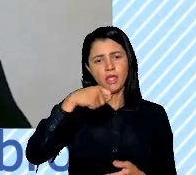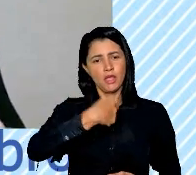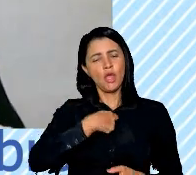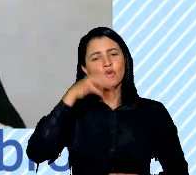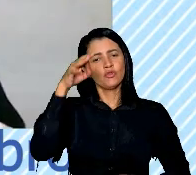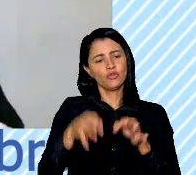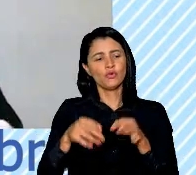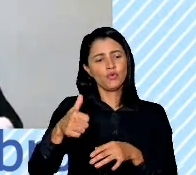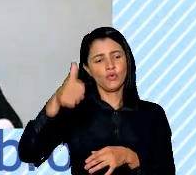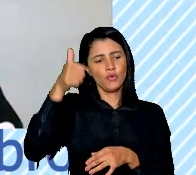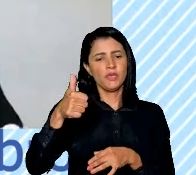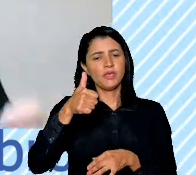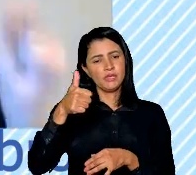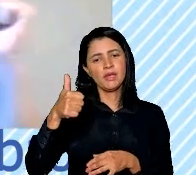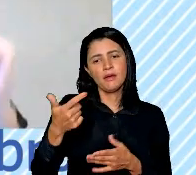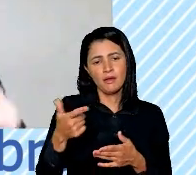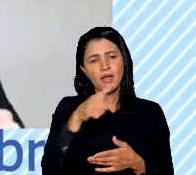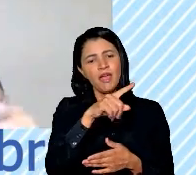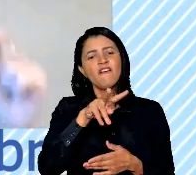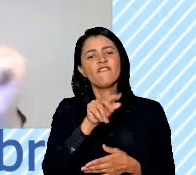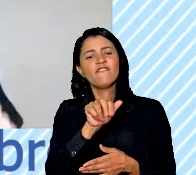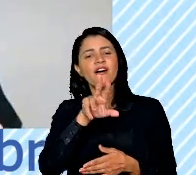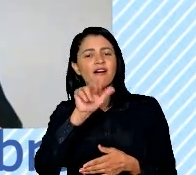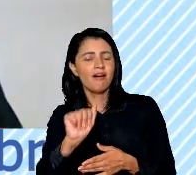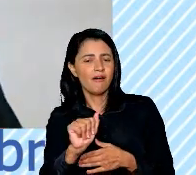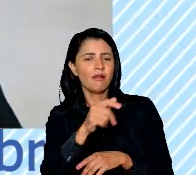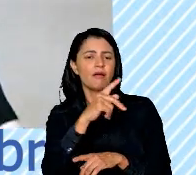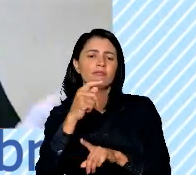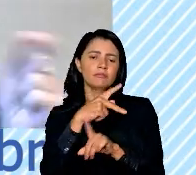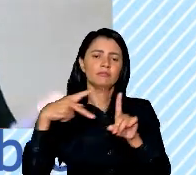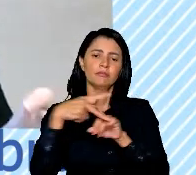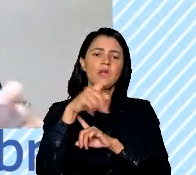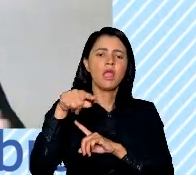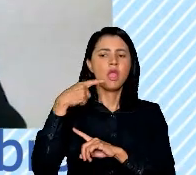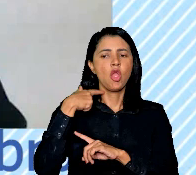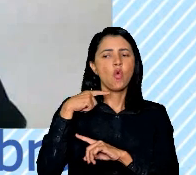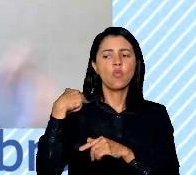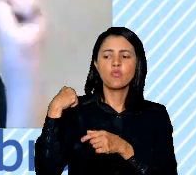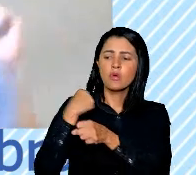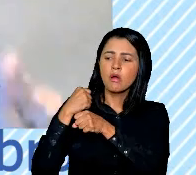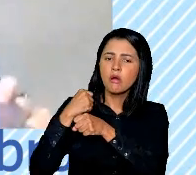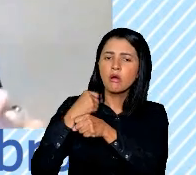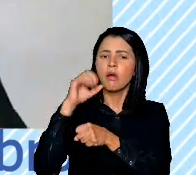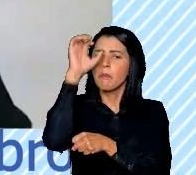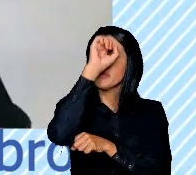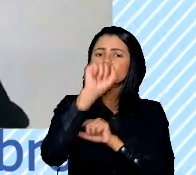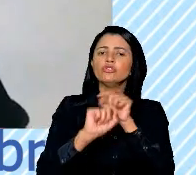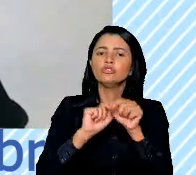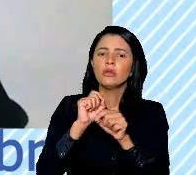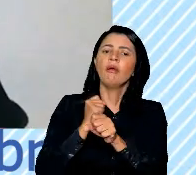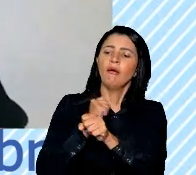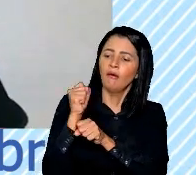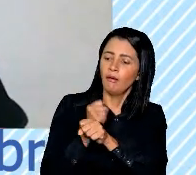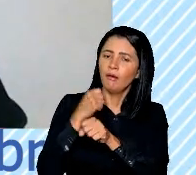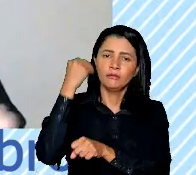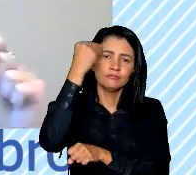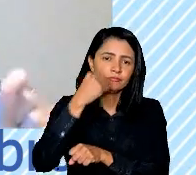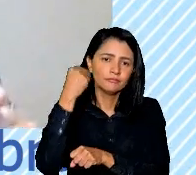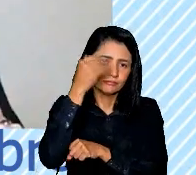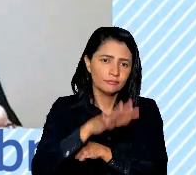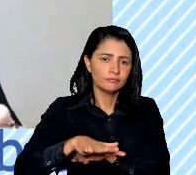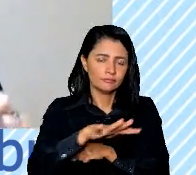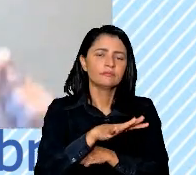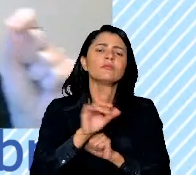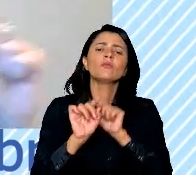titular de vara previdenciária. E como tal, eu tenho aprendido ao longo dos anos, estou há muitos anos em vara previdenciária, que